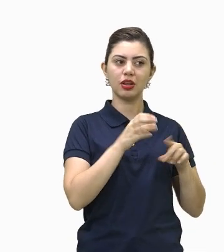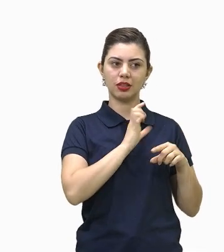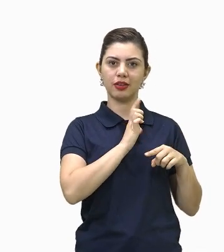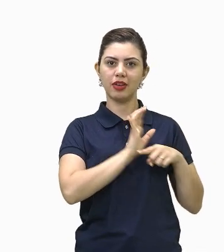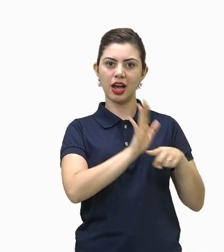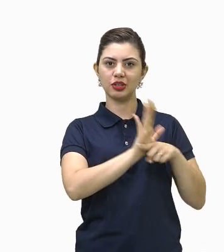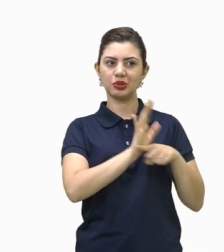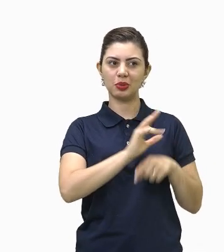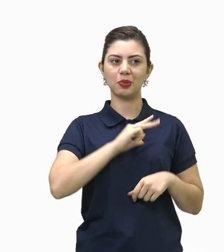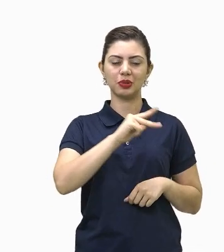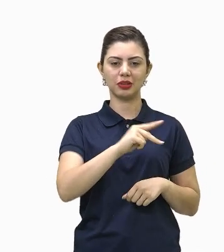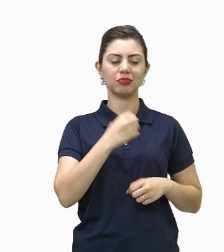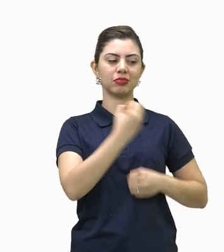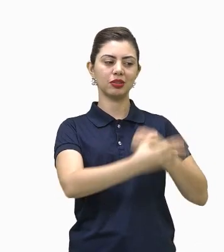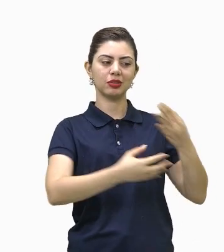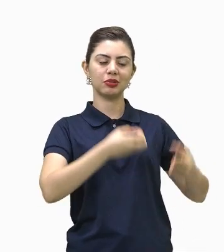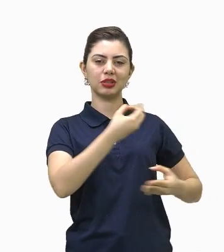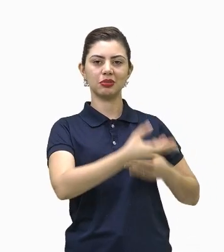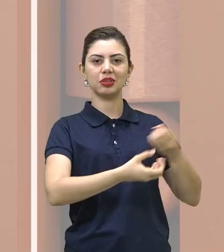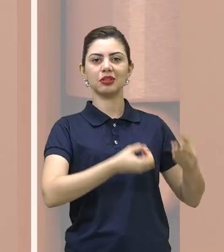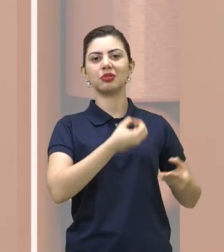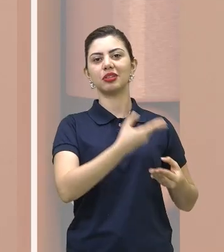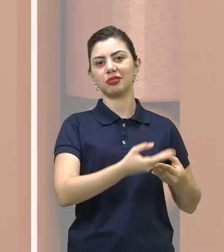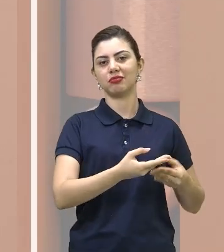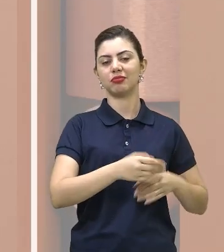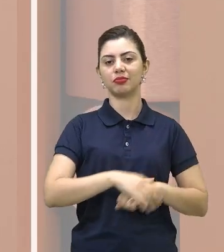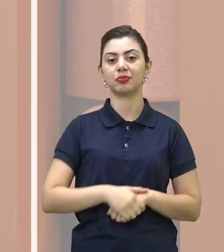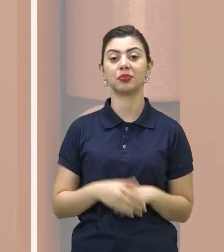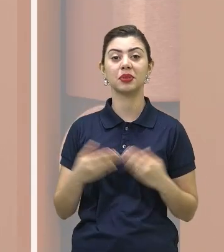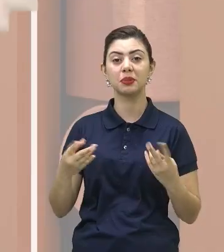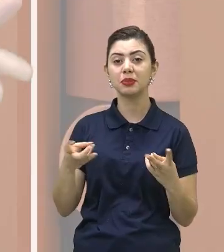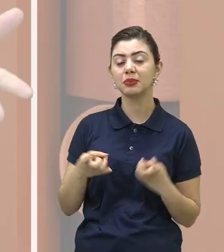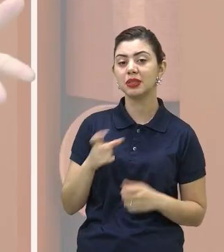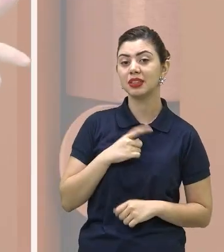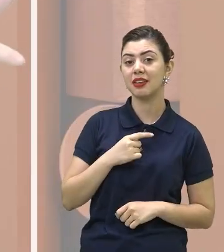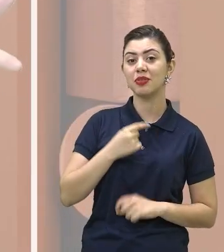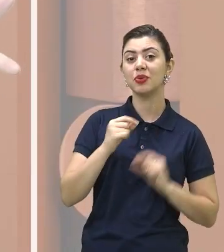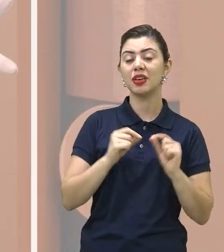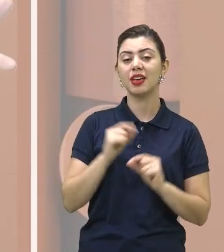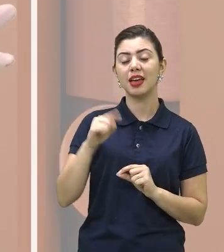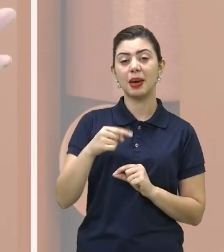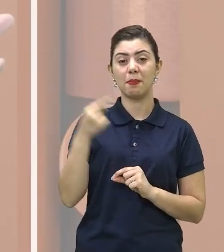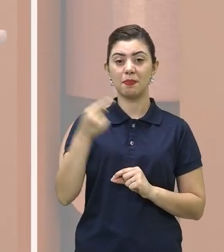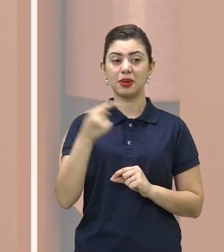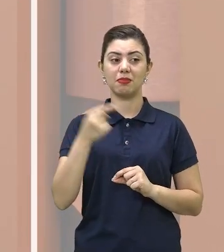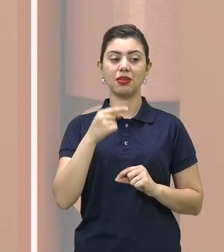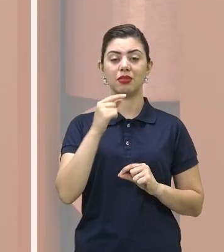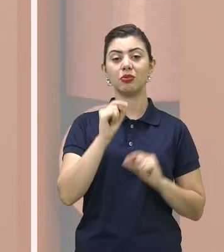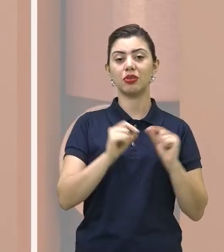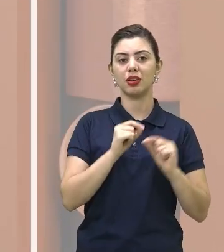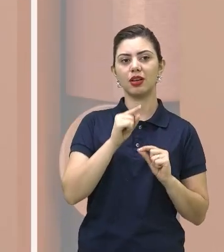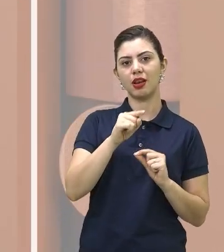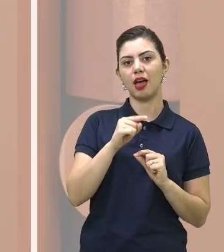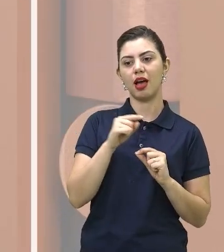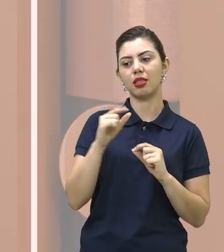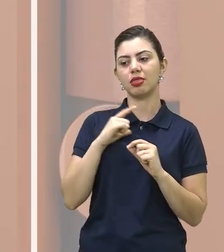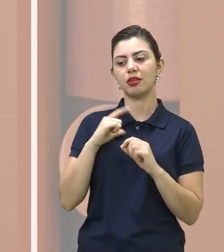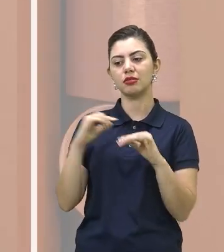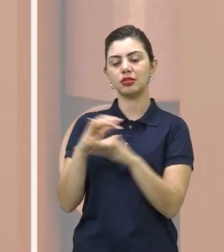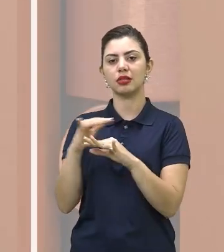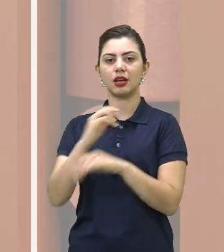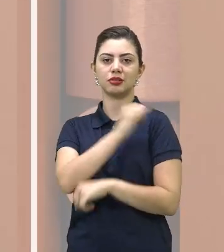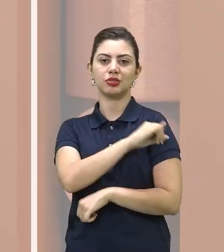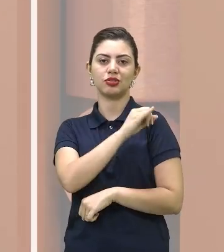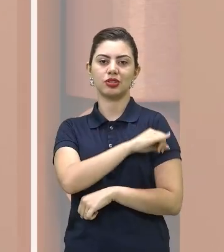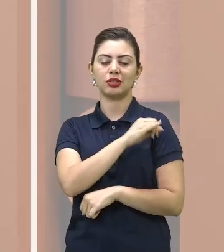de Portugal. Então, nós tivemos aí essa primeira invasão, então, aí à cidade então, do Rio de Janeiro.